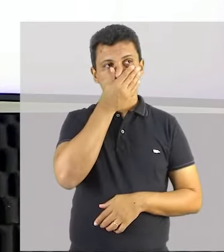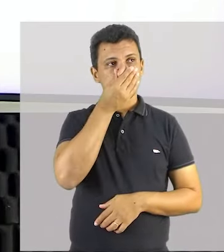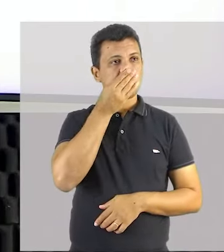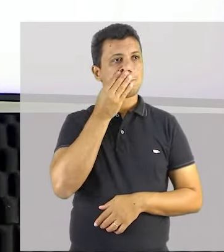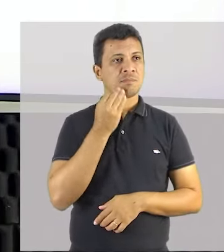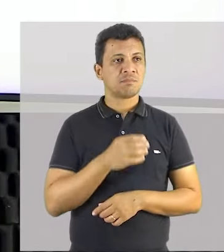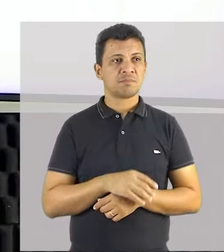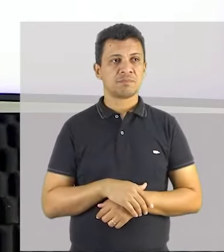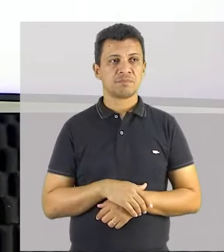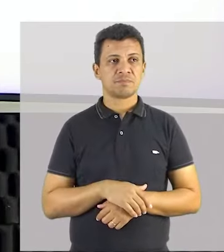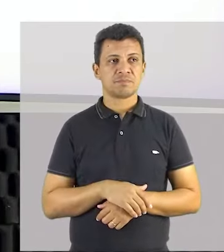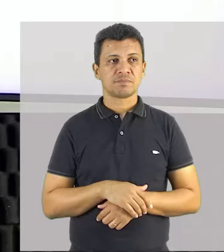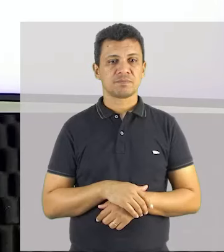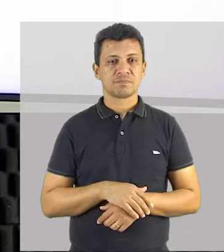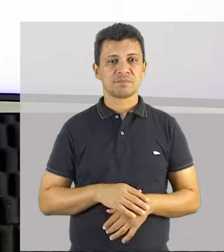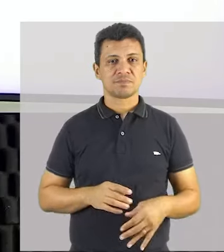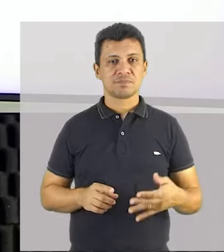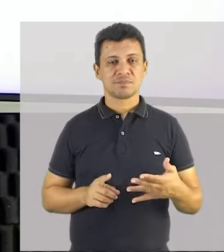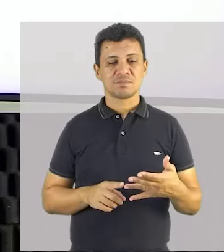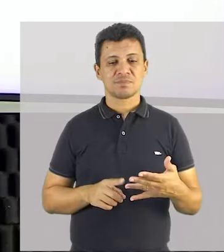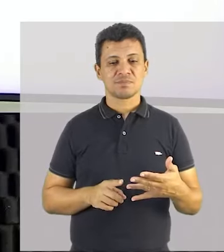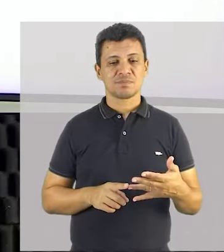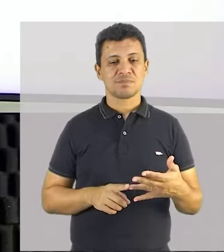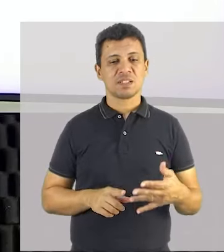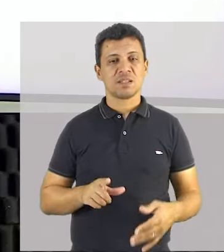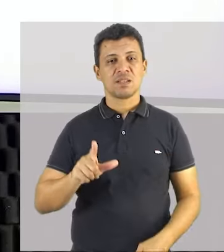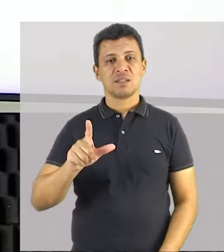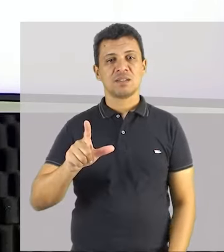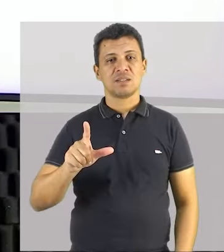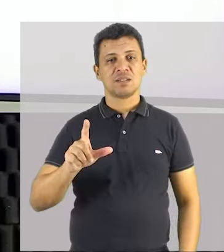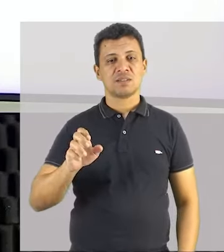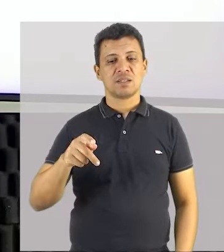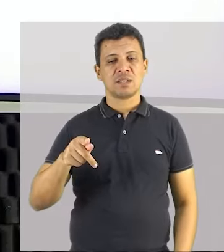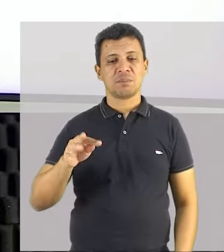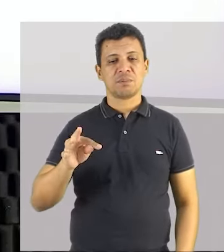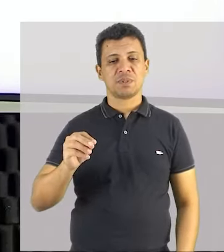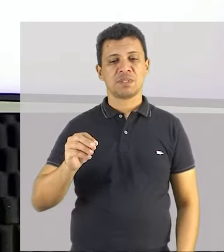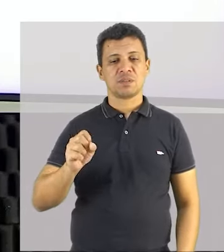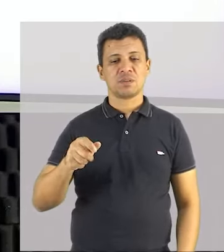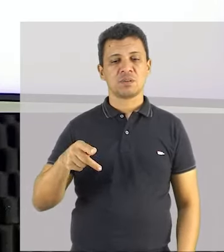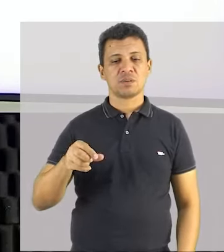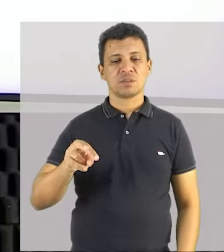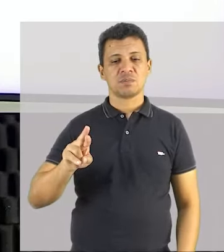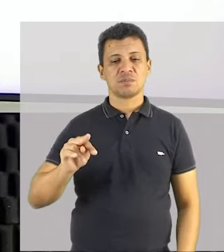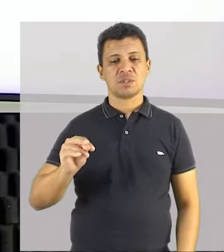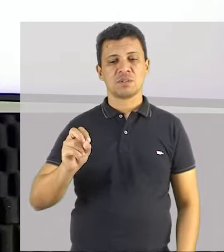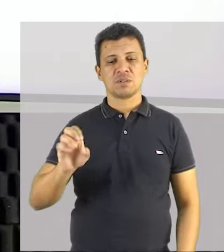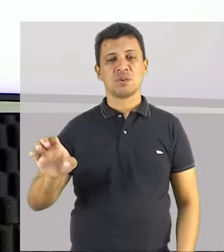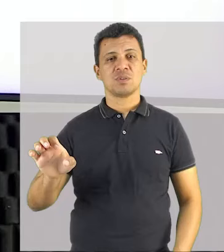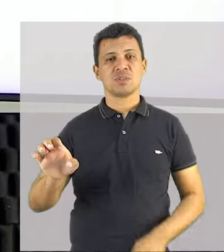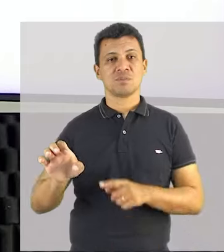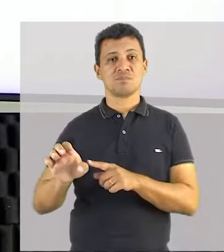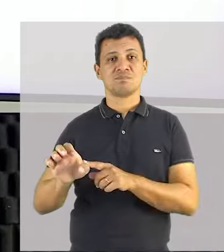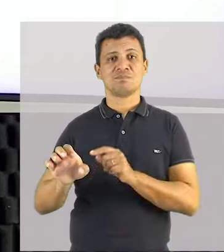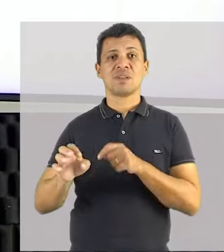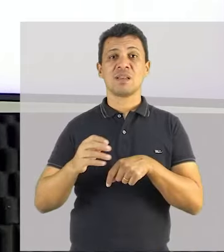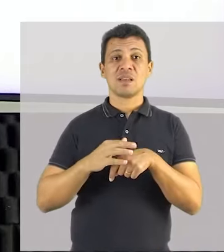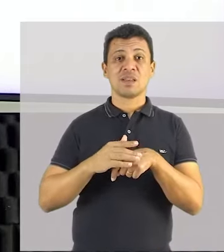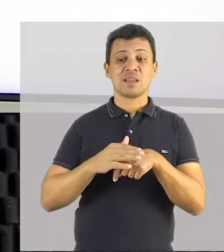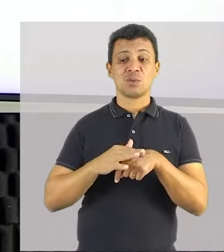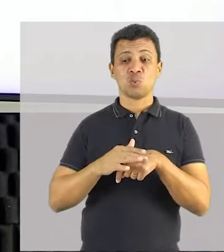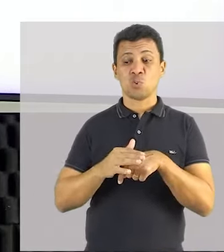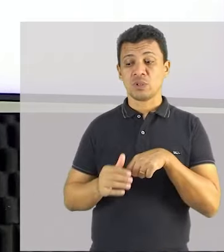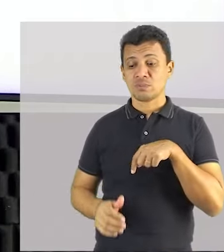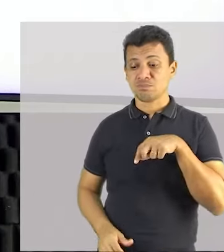e E aí ó leptospirose né é aquela doença que eu vou